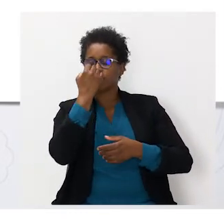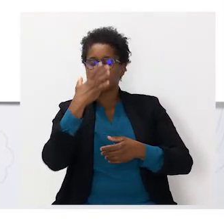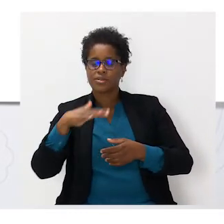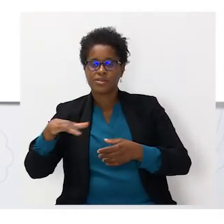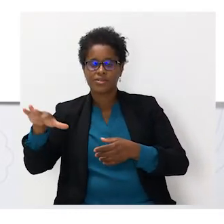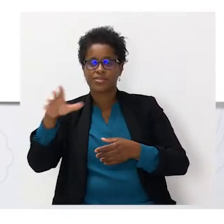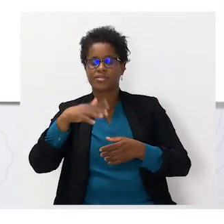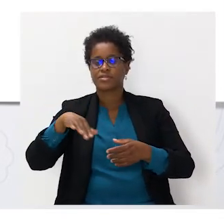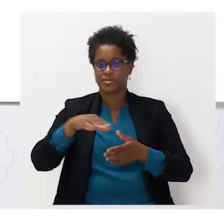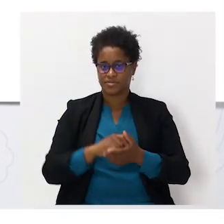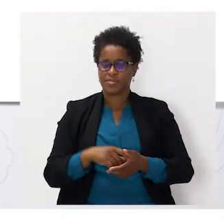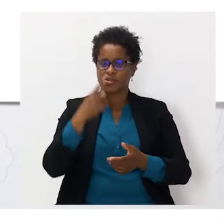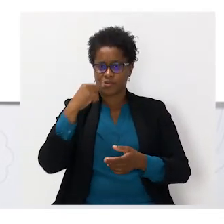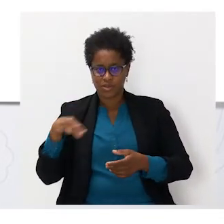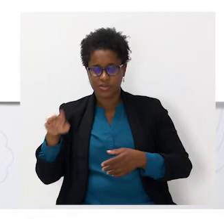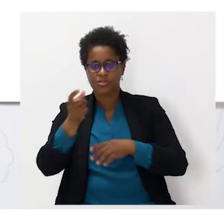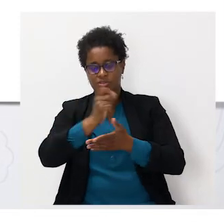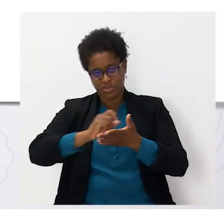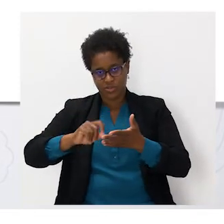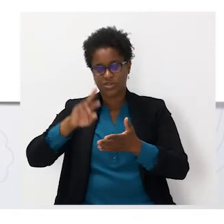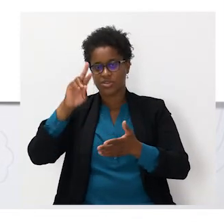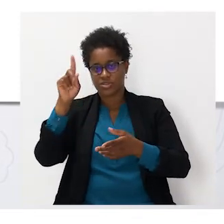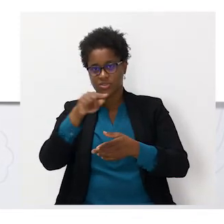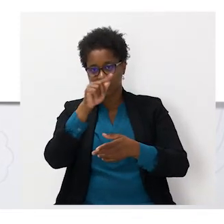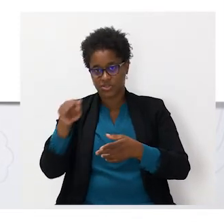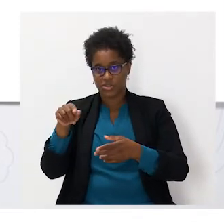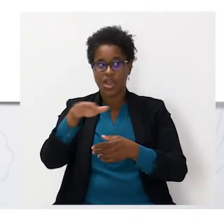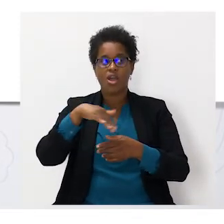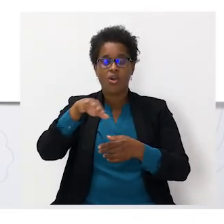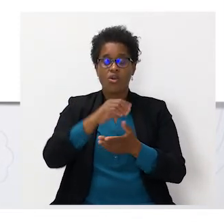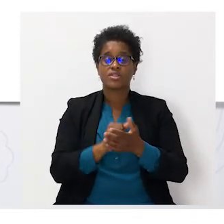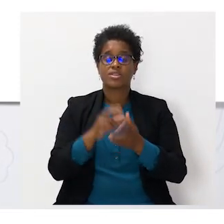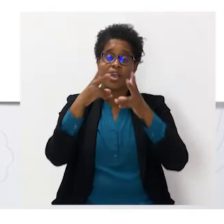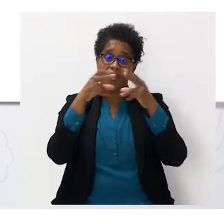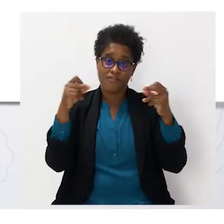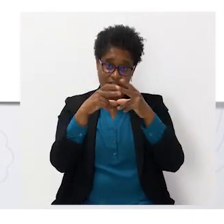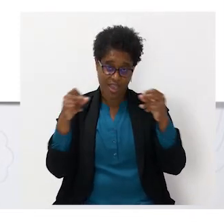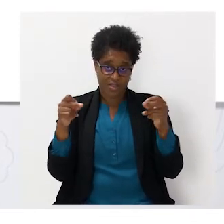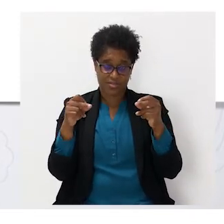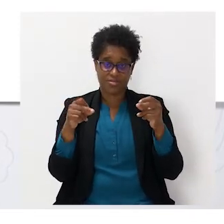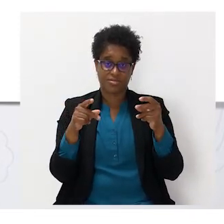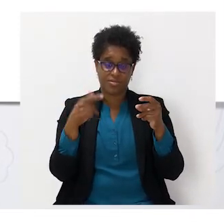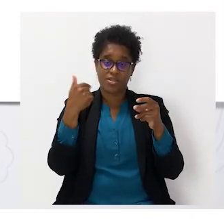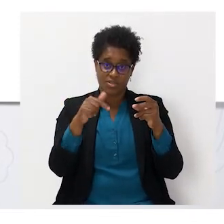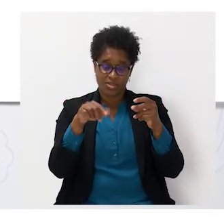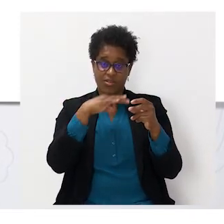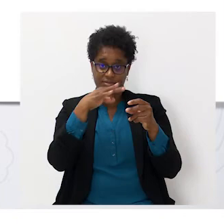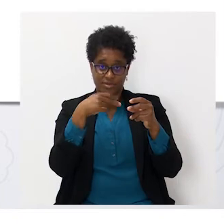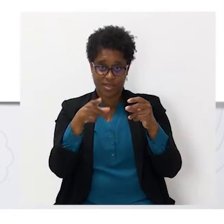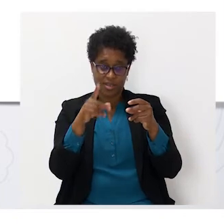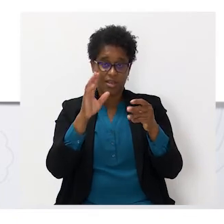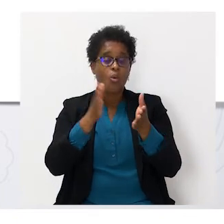jardins. Meninos, vamos colocar X onde as frases ou afirmações estão a dizer